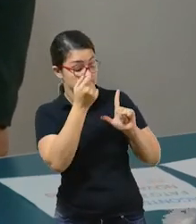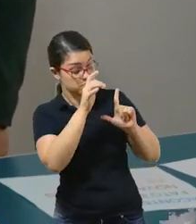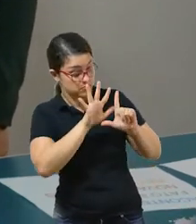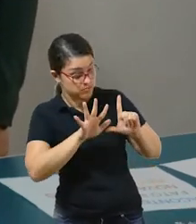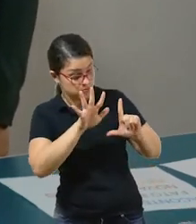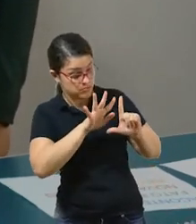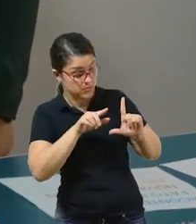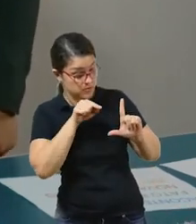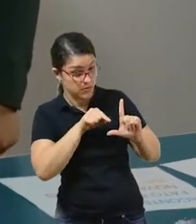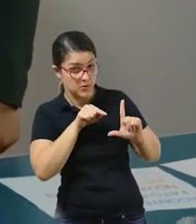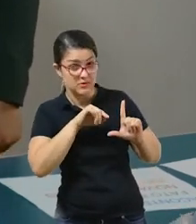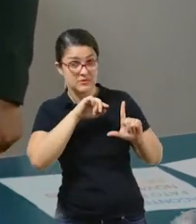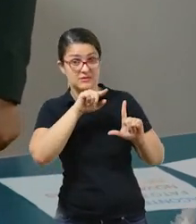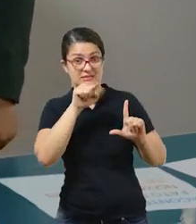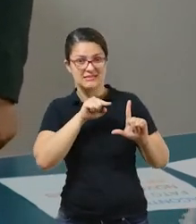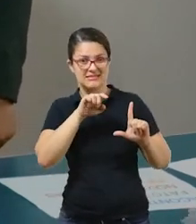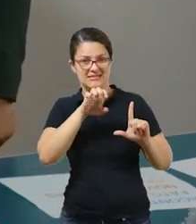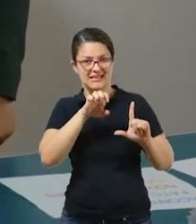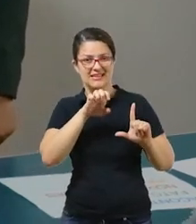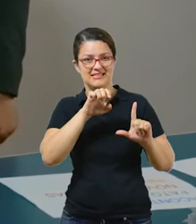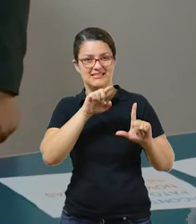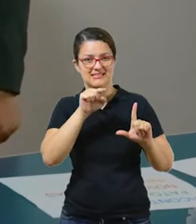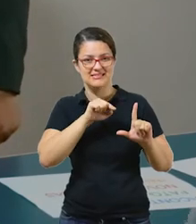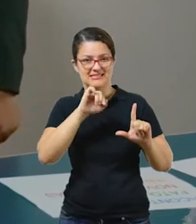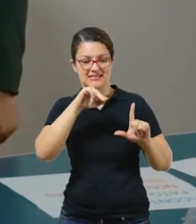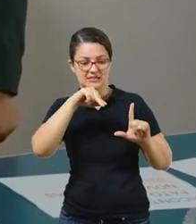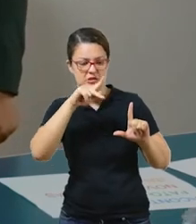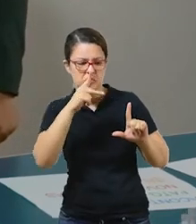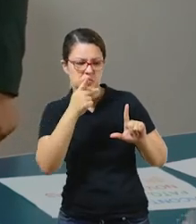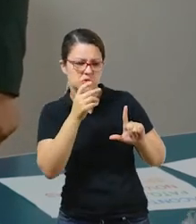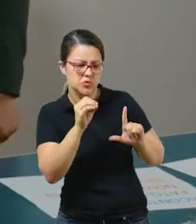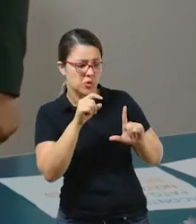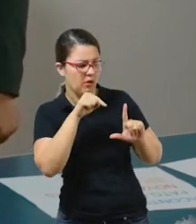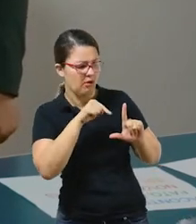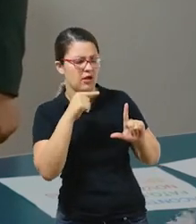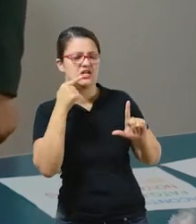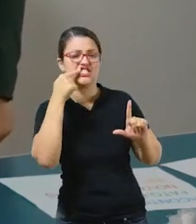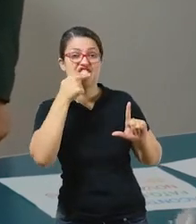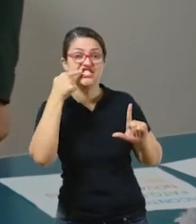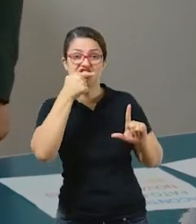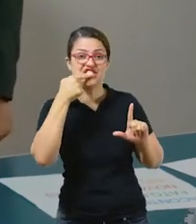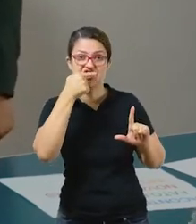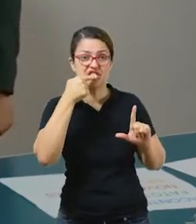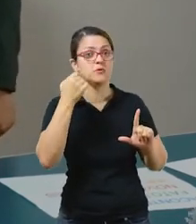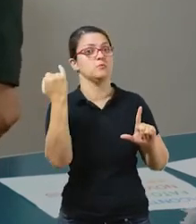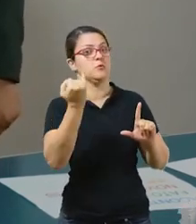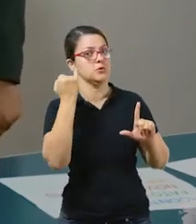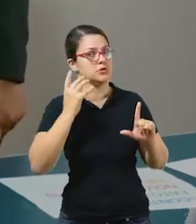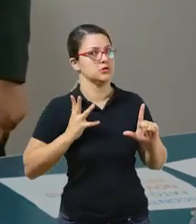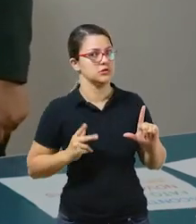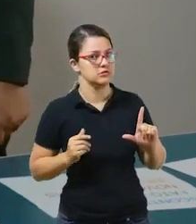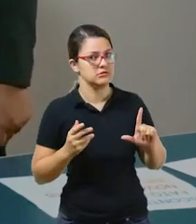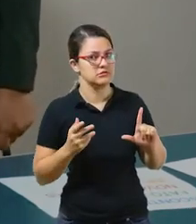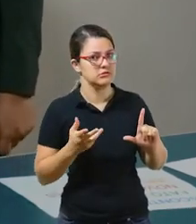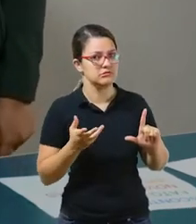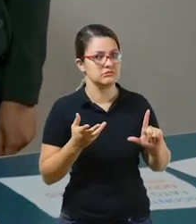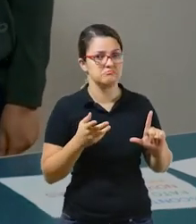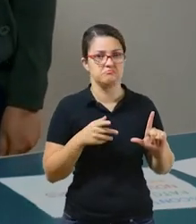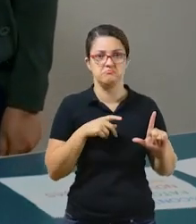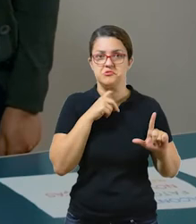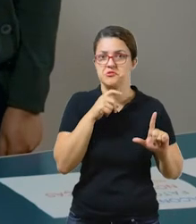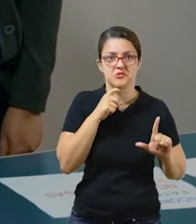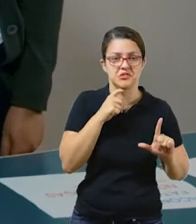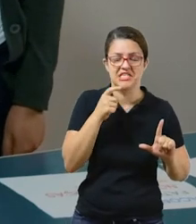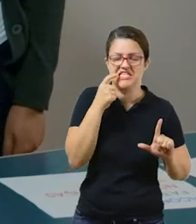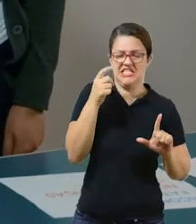o Zezinho escovando os dentes. É um hábito de higiene muito importante. Ninguém quer ter dor de dente, não é? No